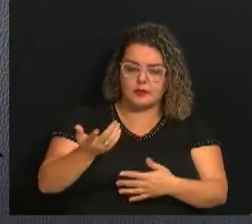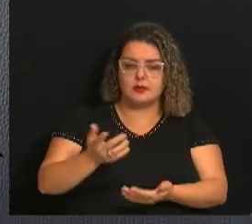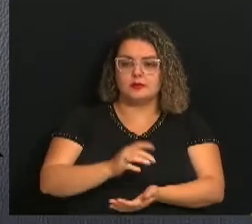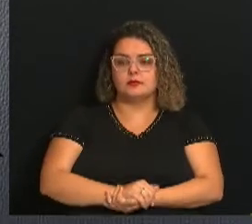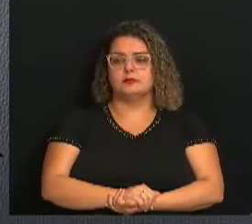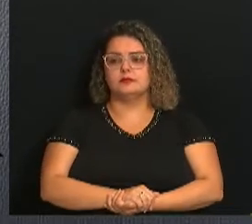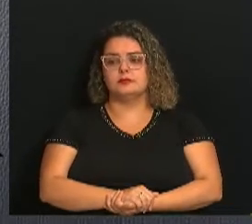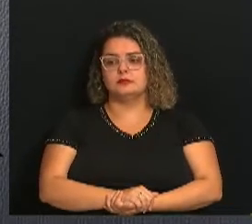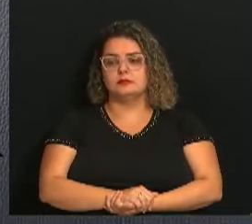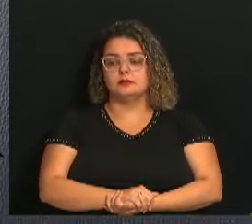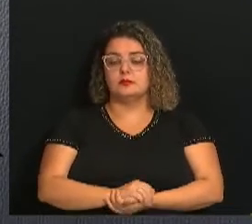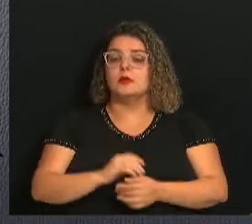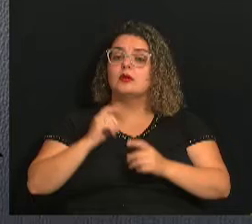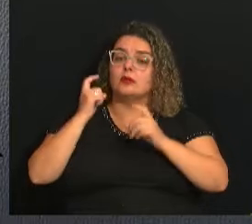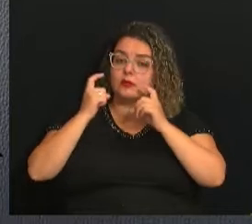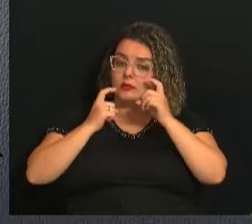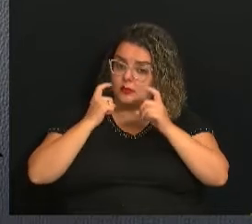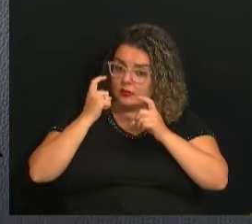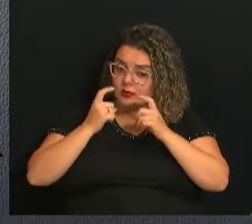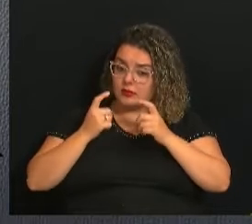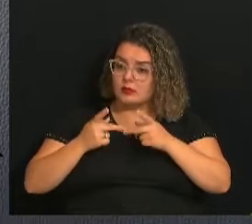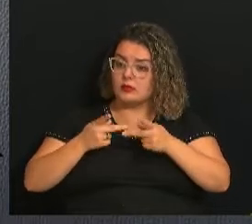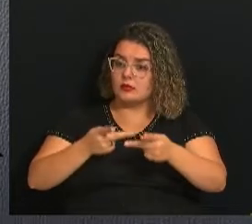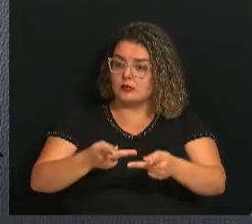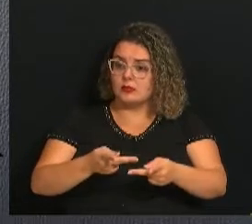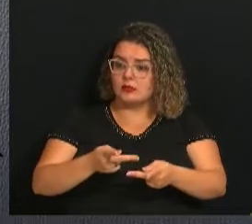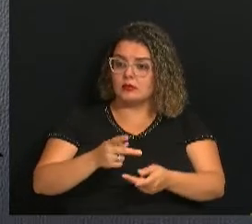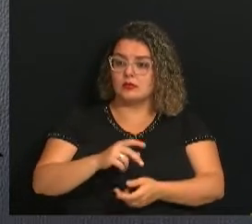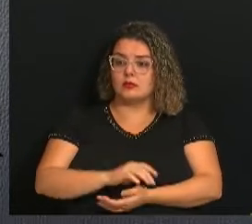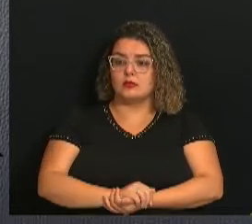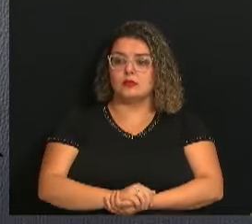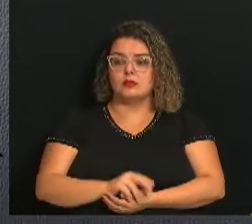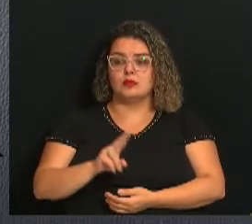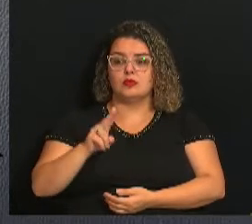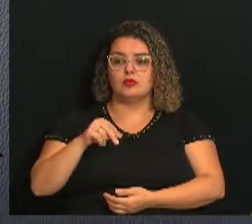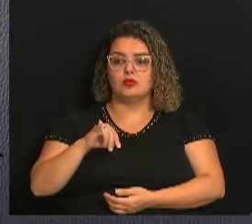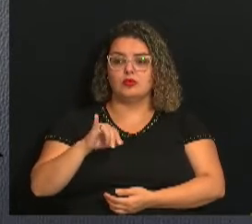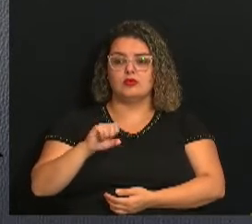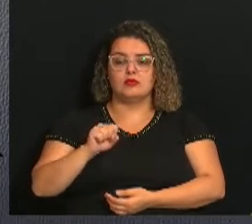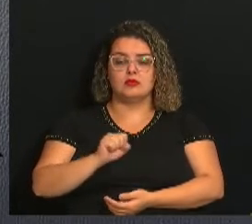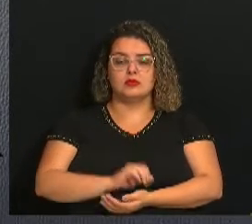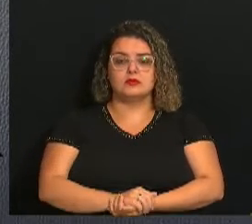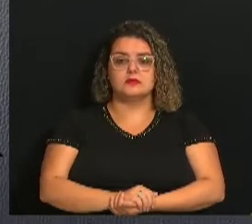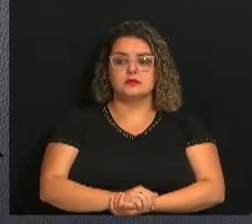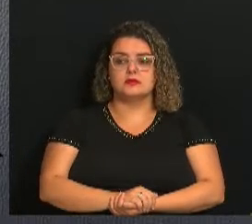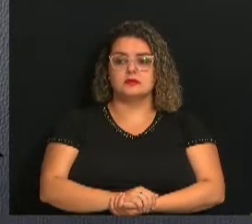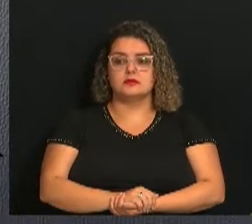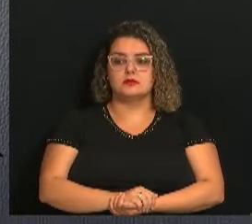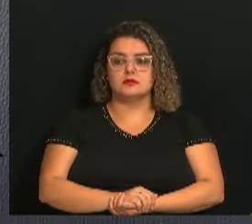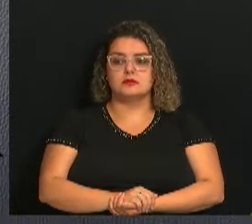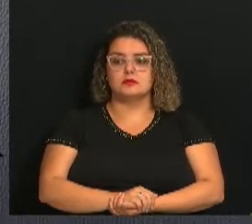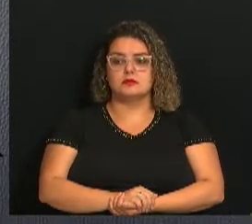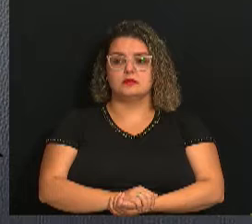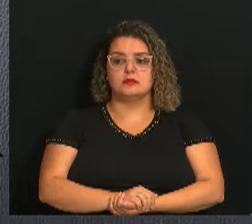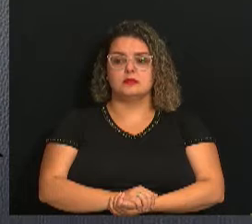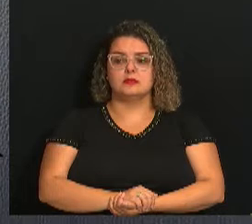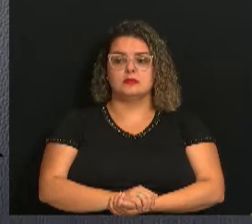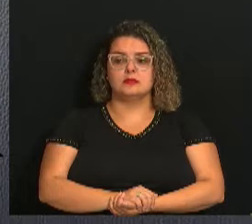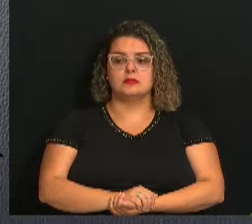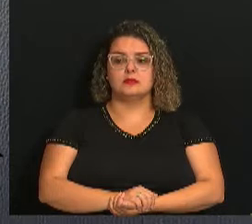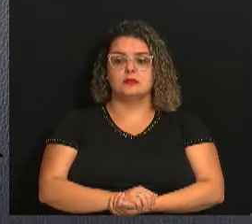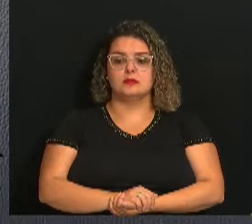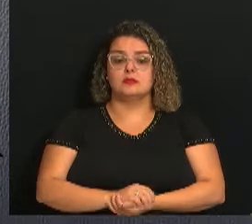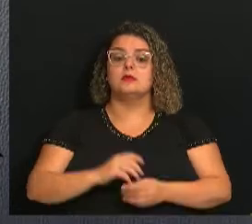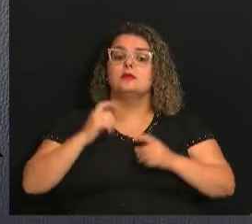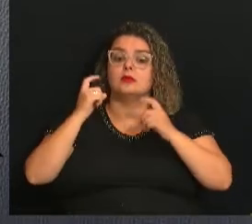fiquei muito preocupada quando eu visitei o MIS. A gente viu que tinha ali a gestão local ali, toda preocupada, né, em